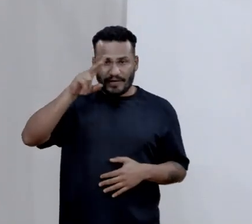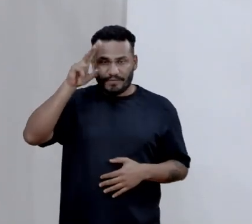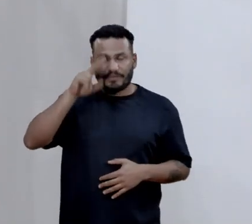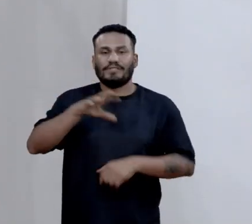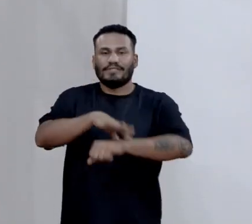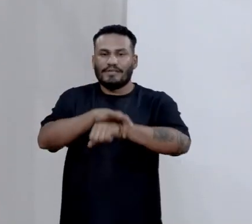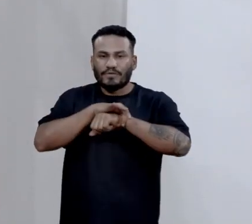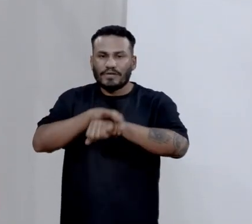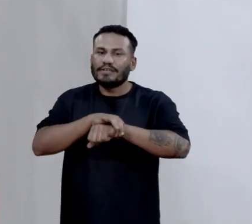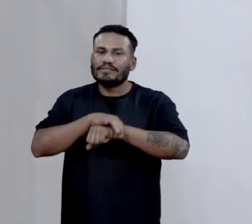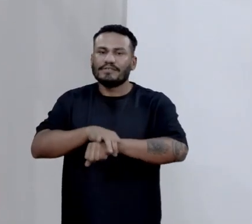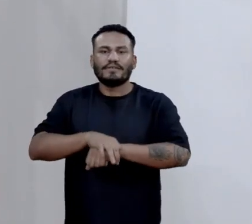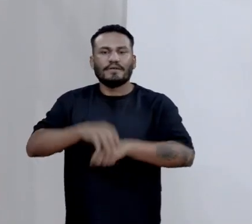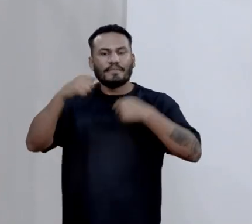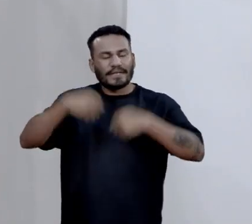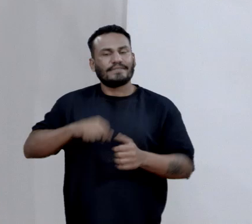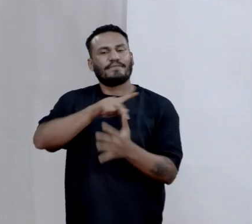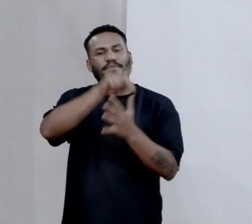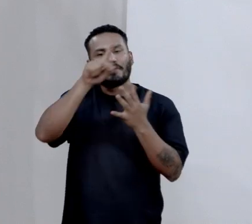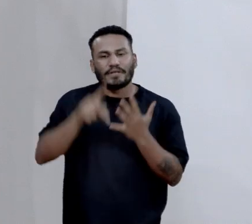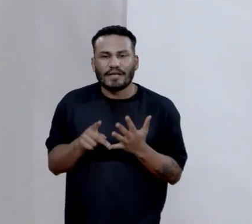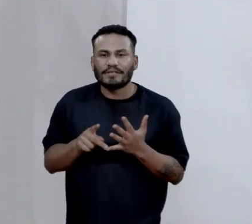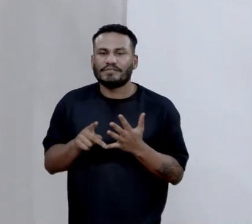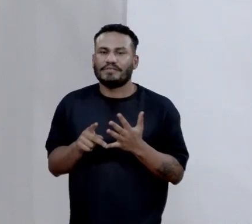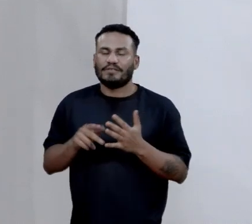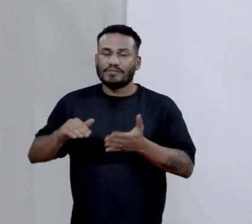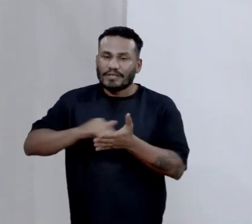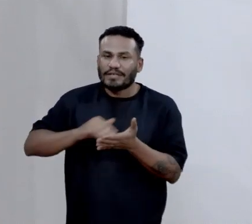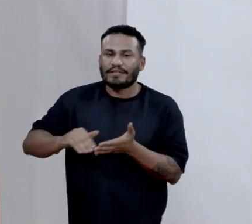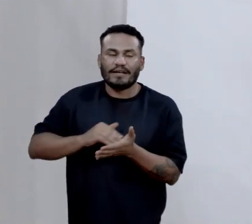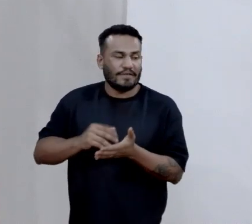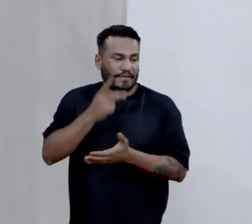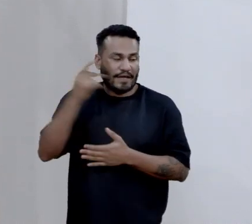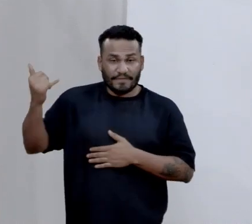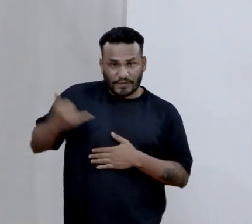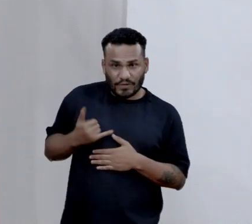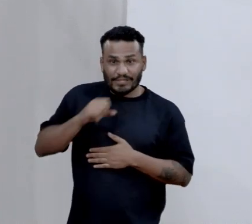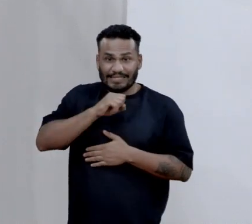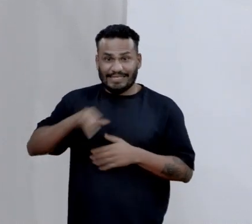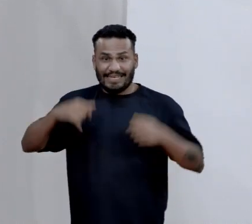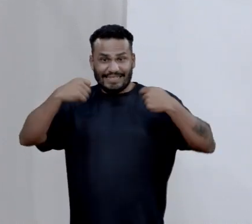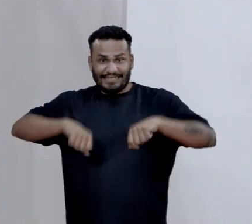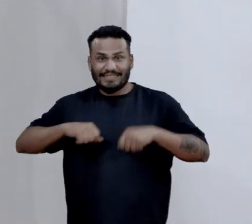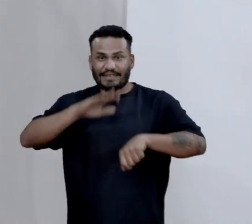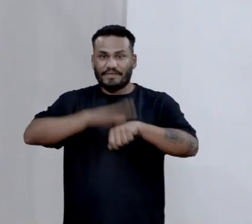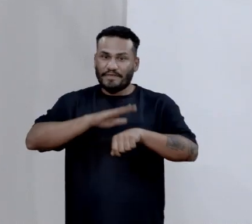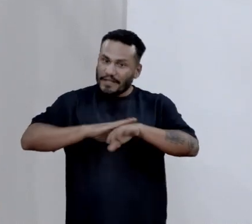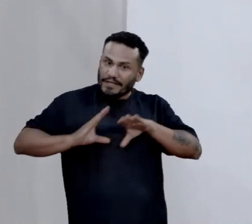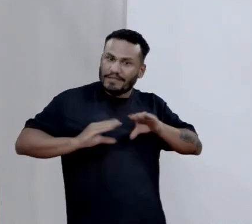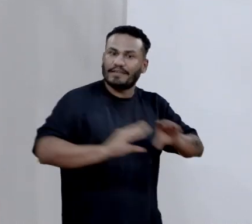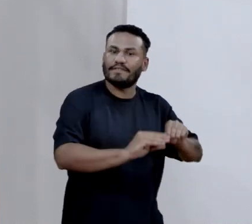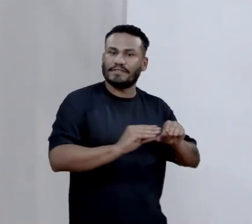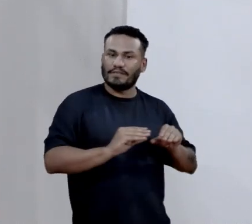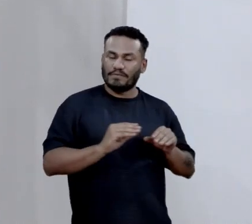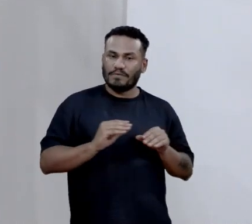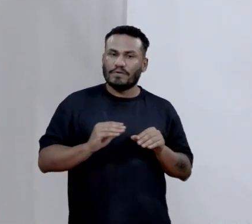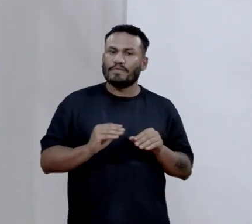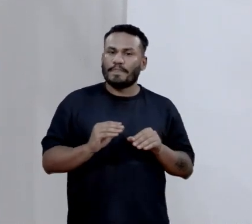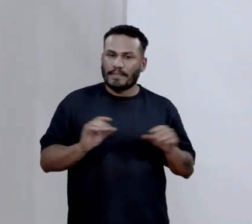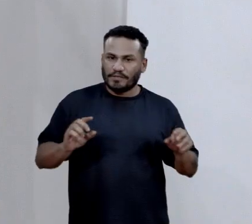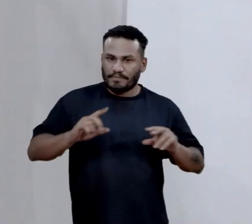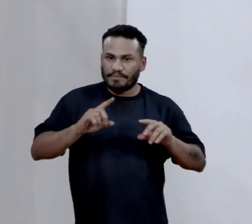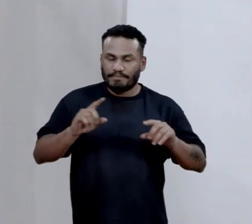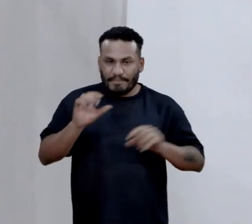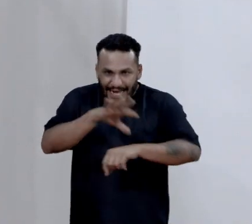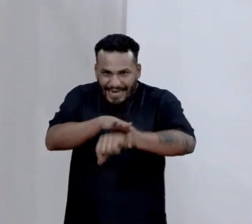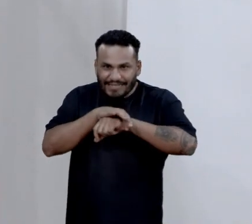que a segurança ela tem que ser priorizada, e o secretário Ulisses me disse, caso seja necessário, seja feita a intervenção do parque para